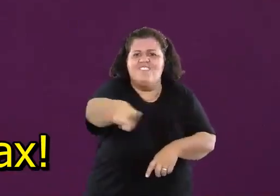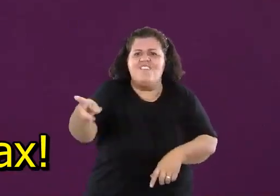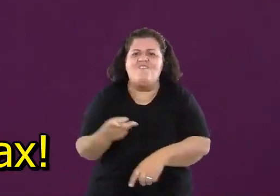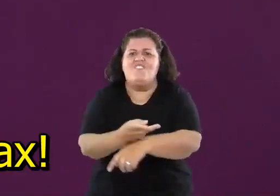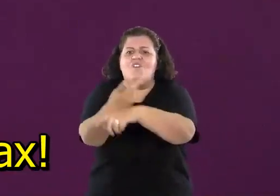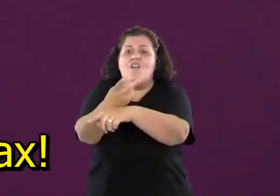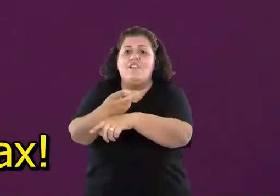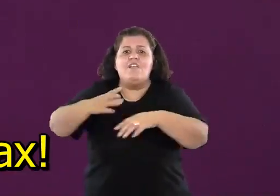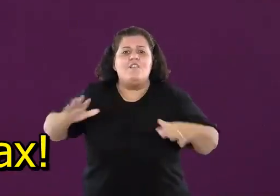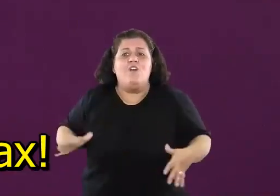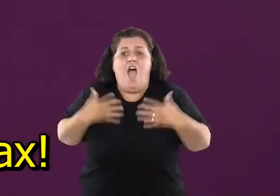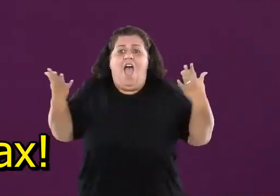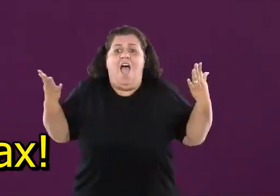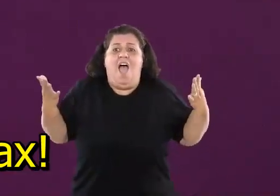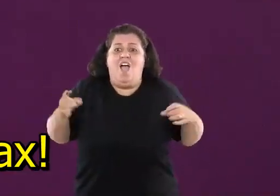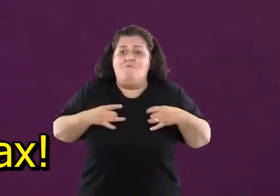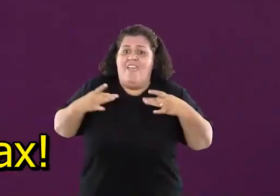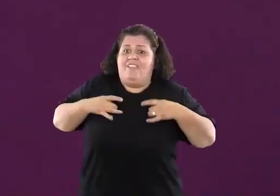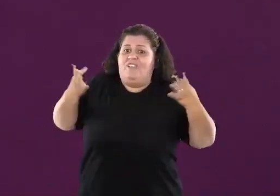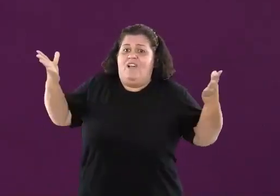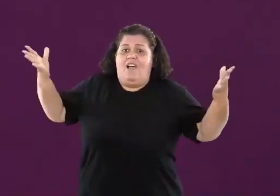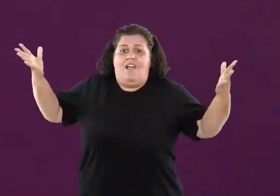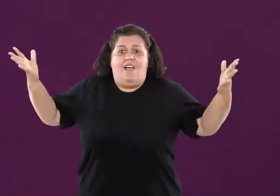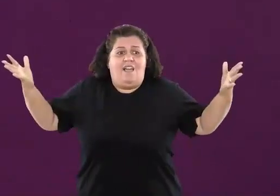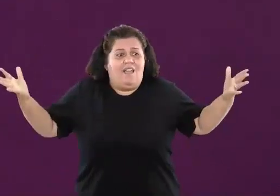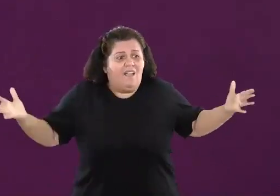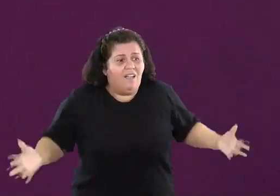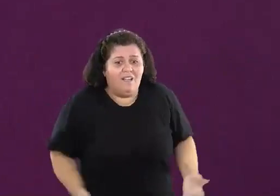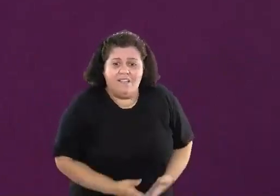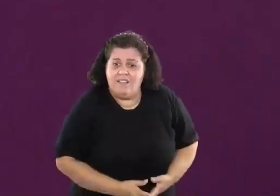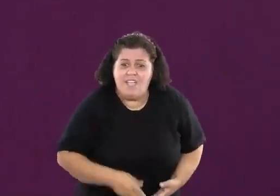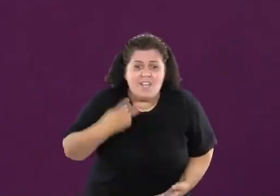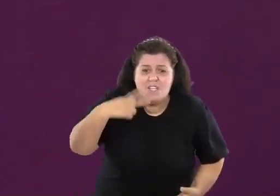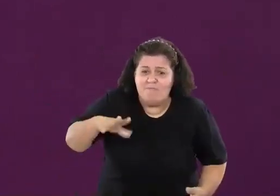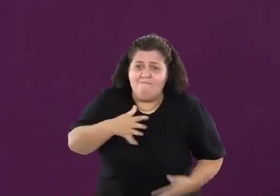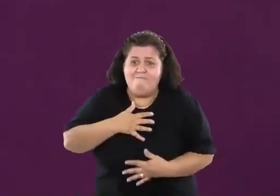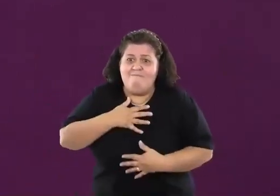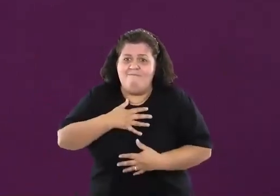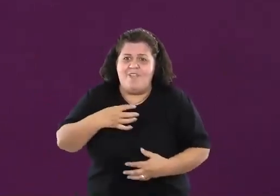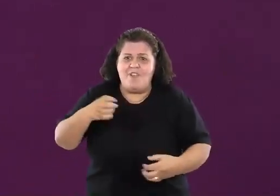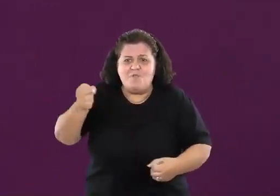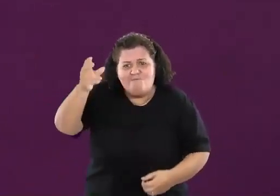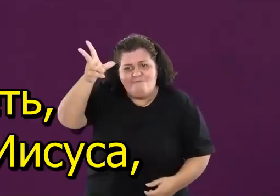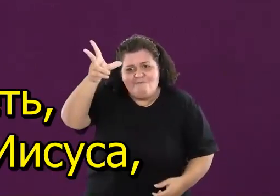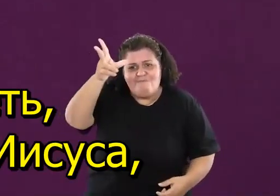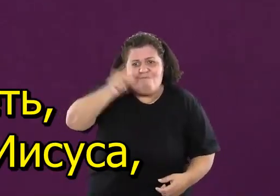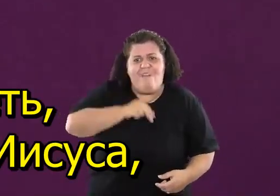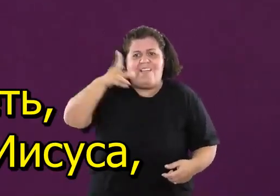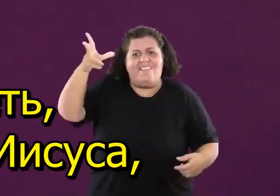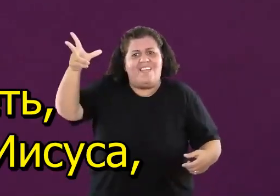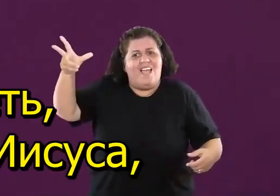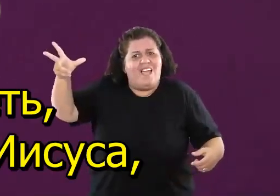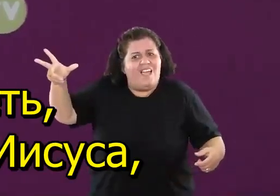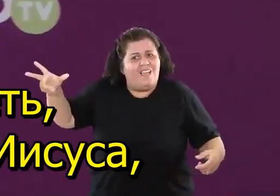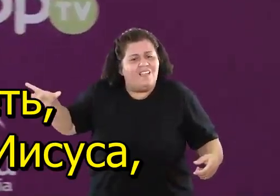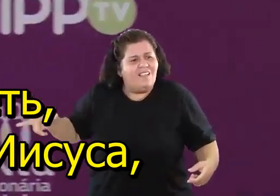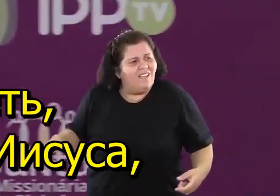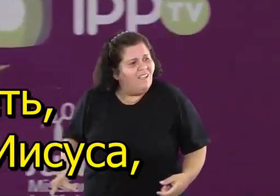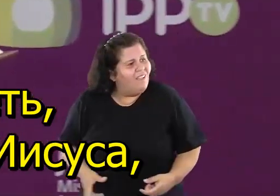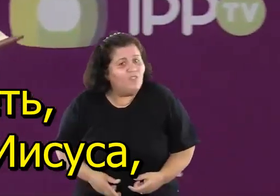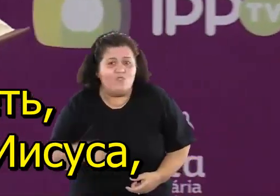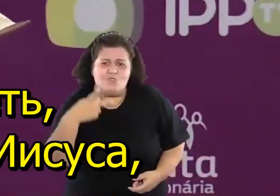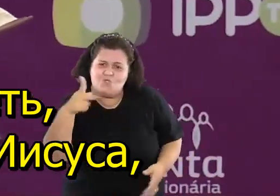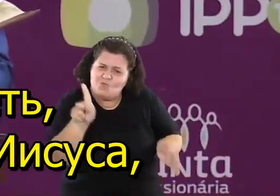produz assombro, temor, Ele impacta a vida. E você agora pode